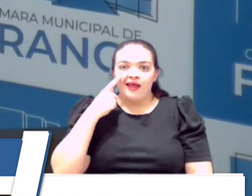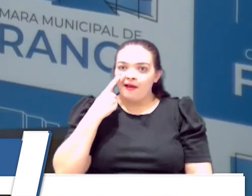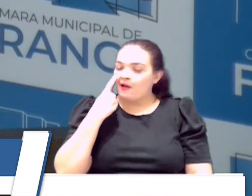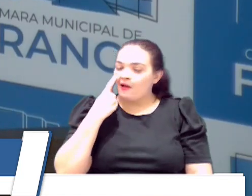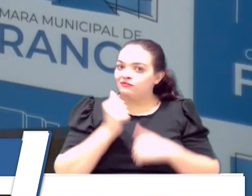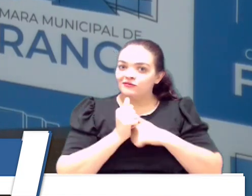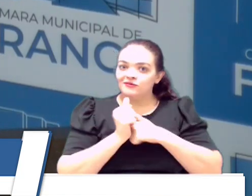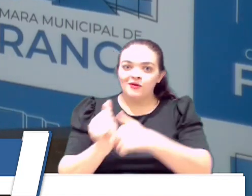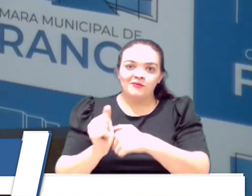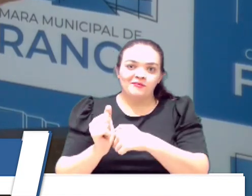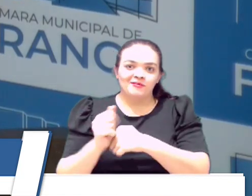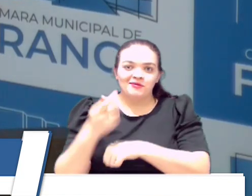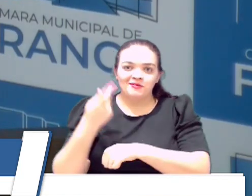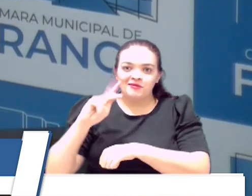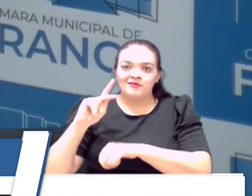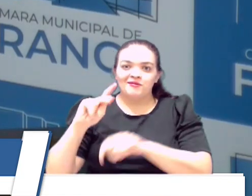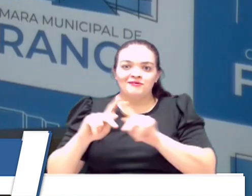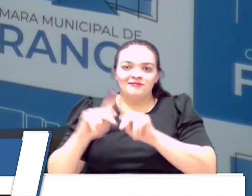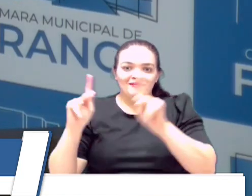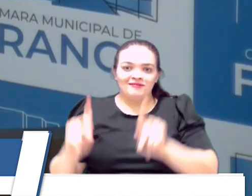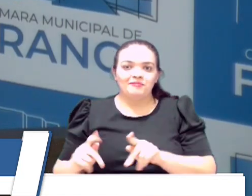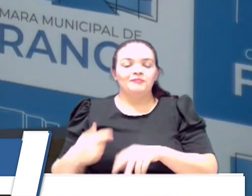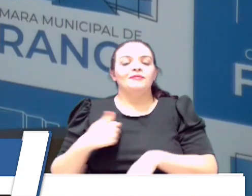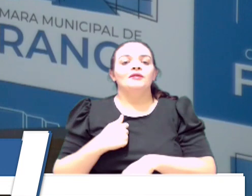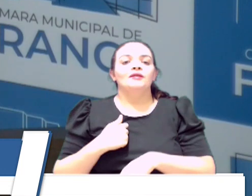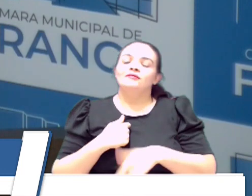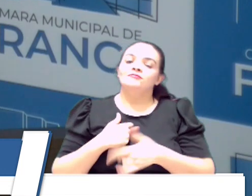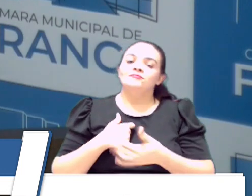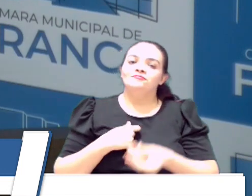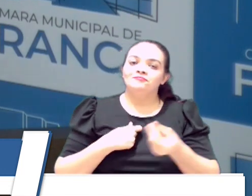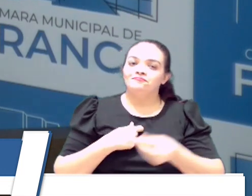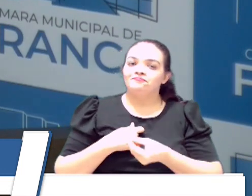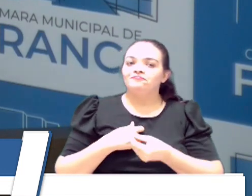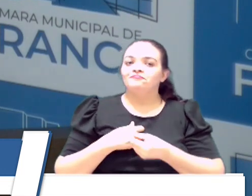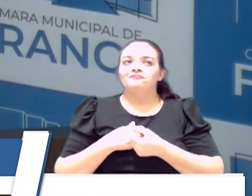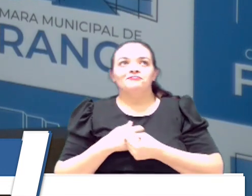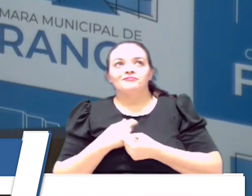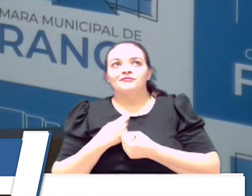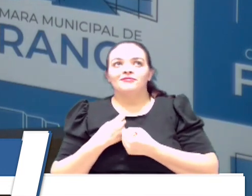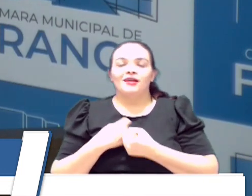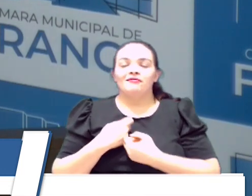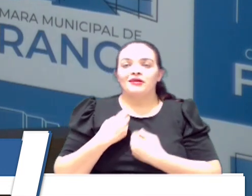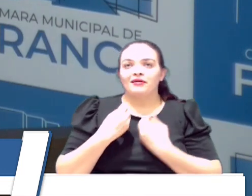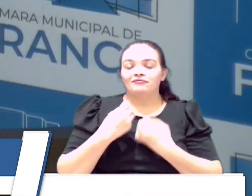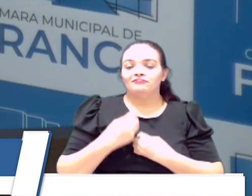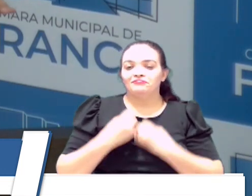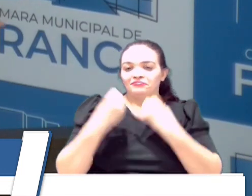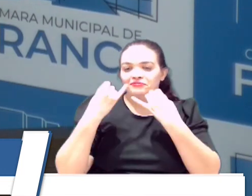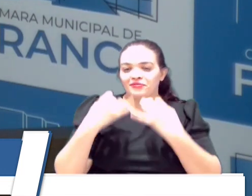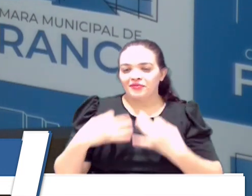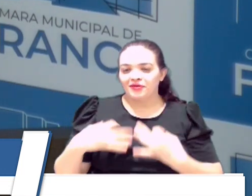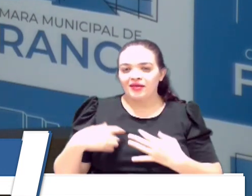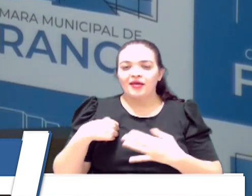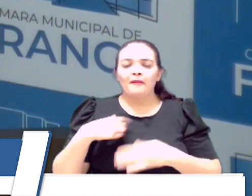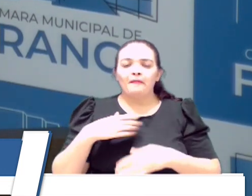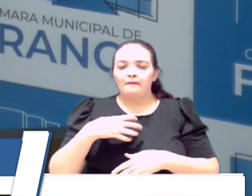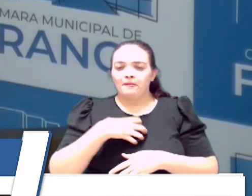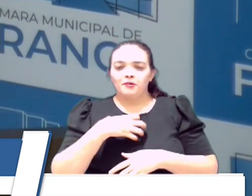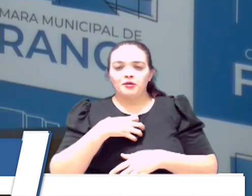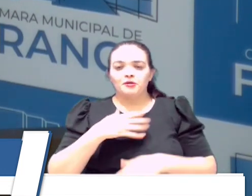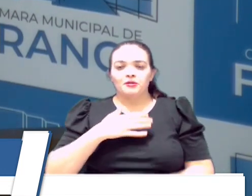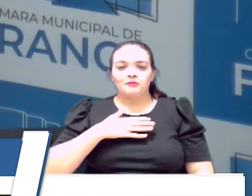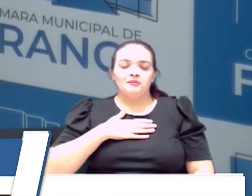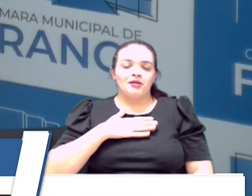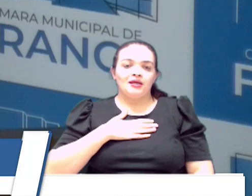Flor da Vida. Eu não sou muito de ficar falando muita coisa não, porque eu vou quietinho, do meu jeito,